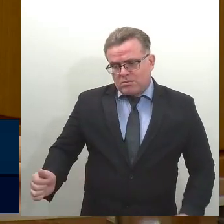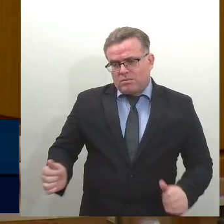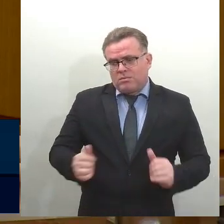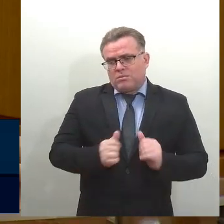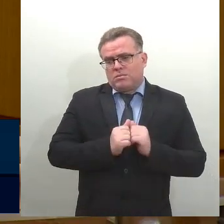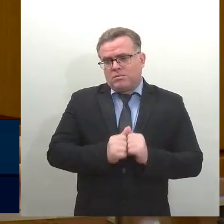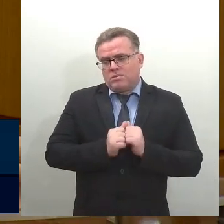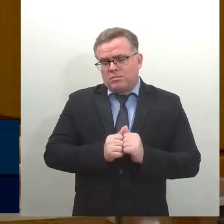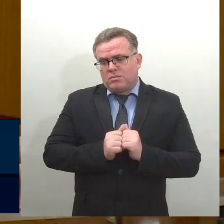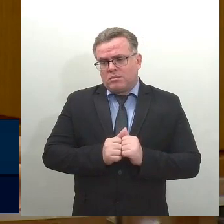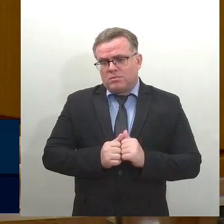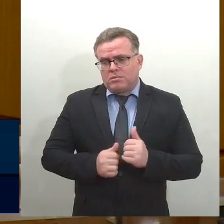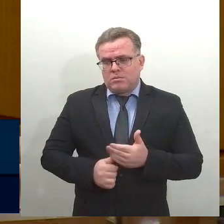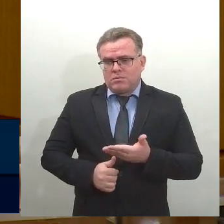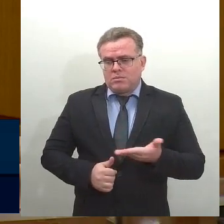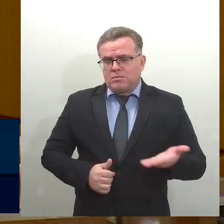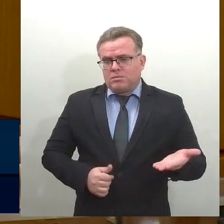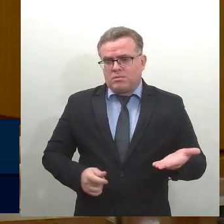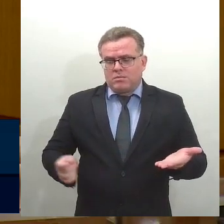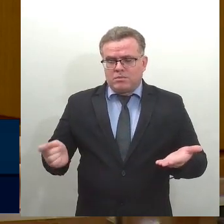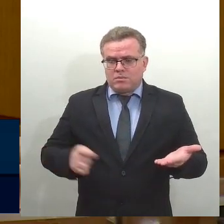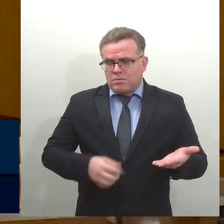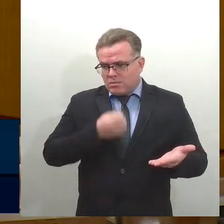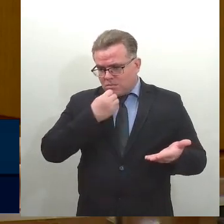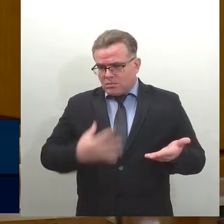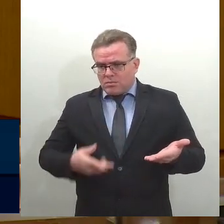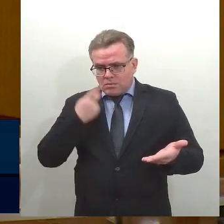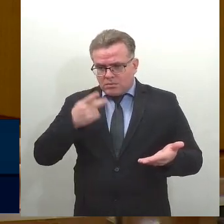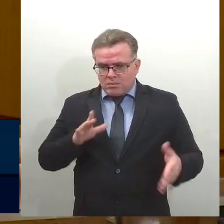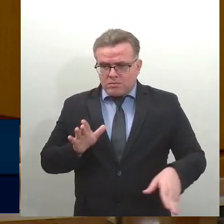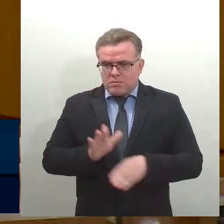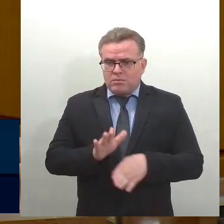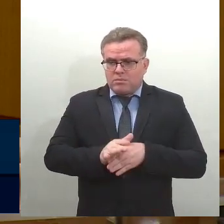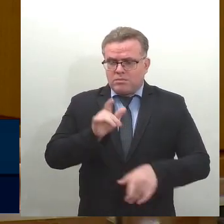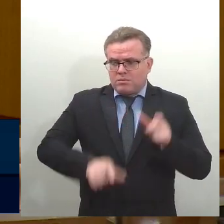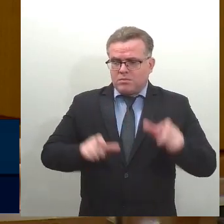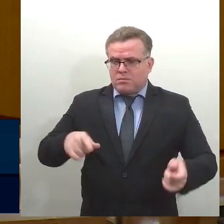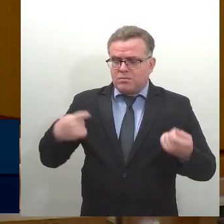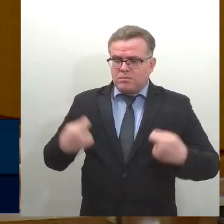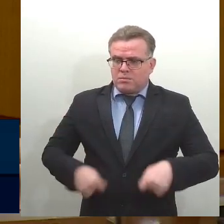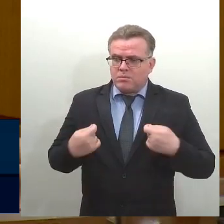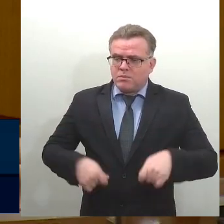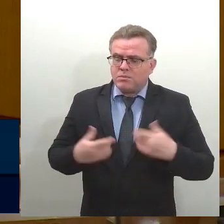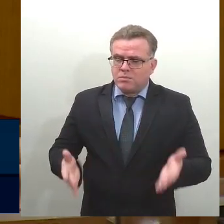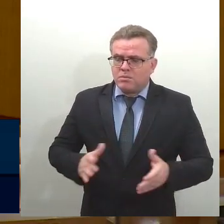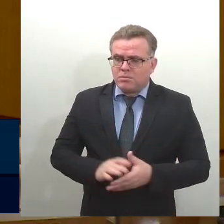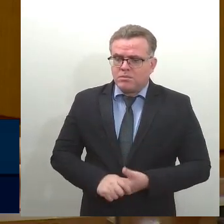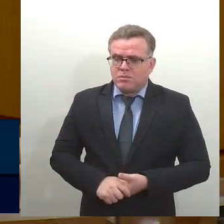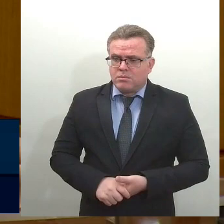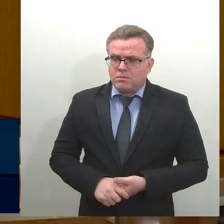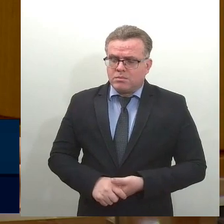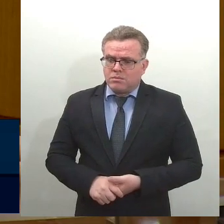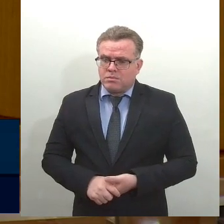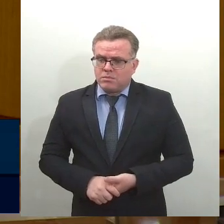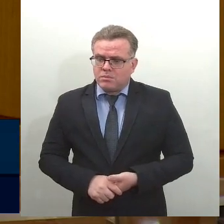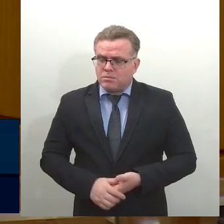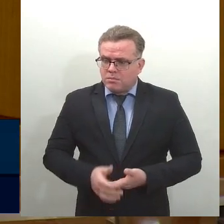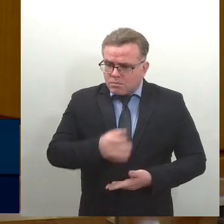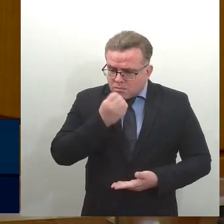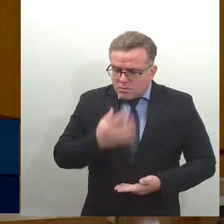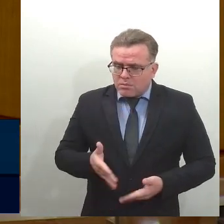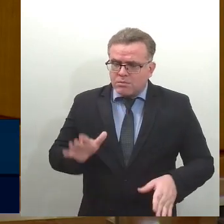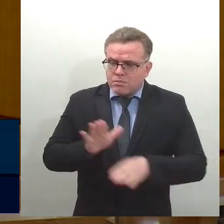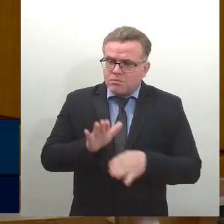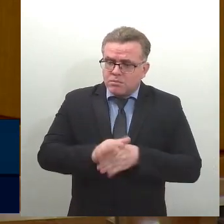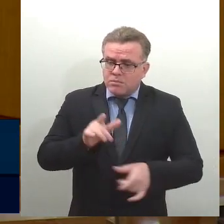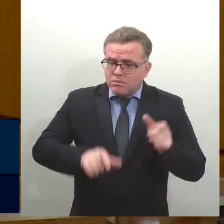pena estar na política se for para transformar a vida de quem mais precisa. Só vale a pena estar na política para que você tire uma